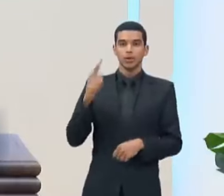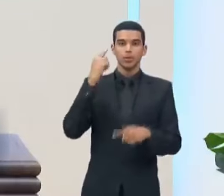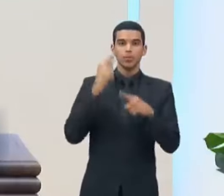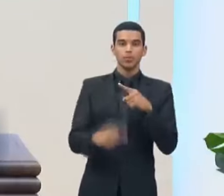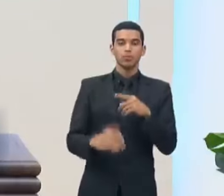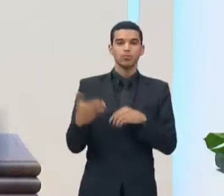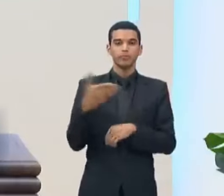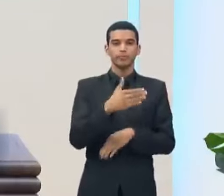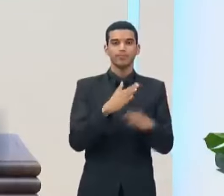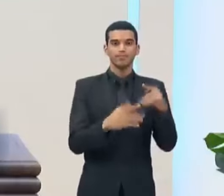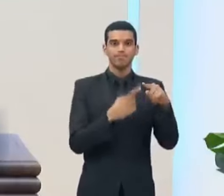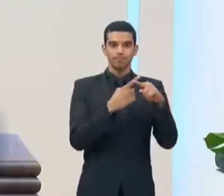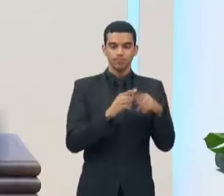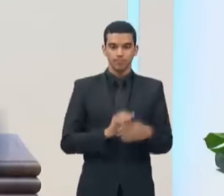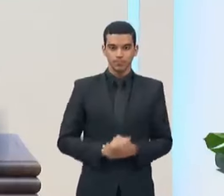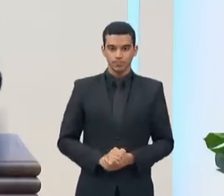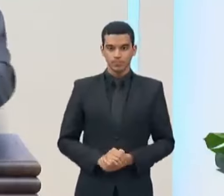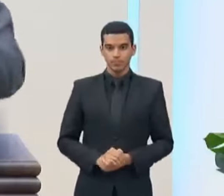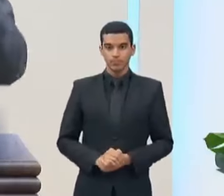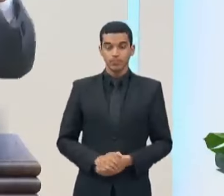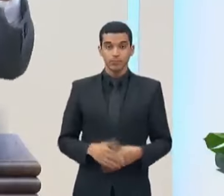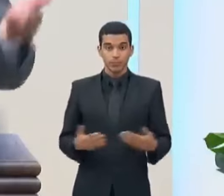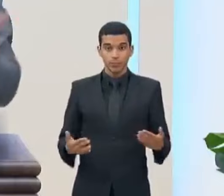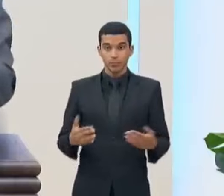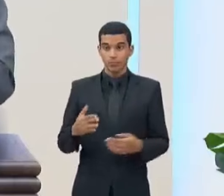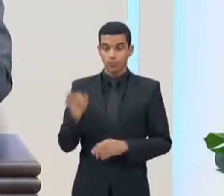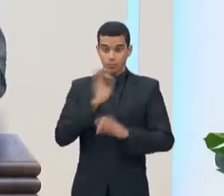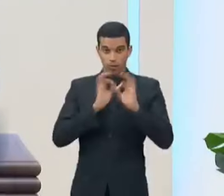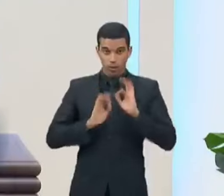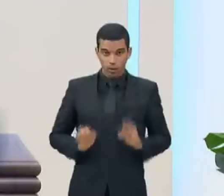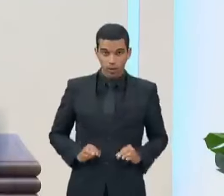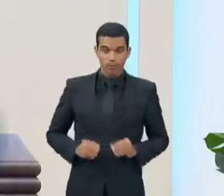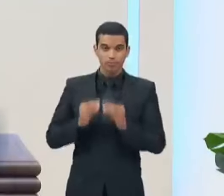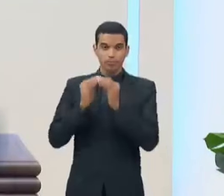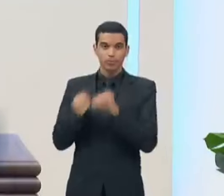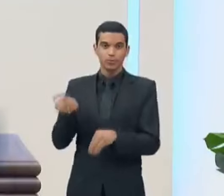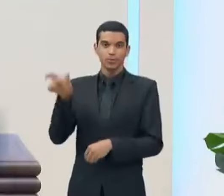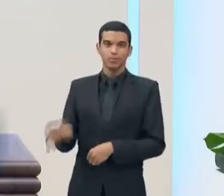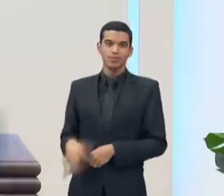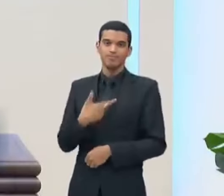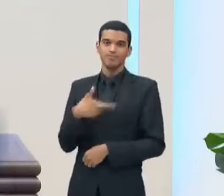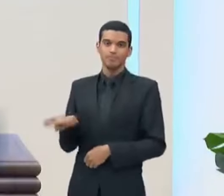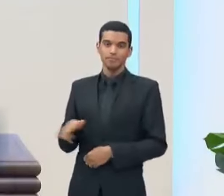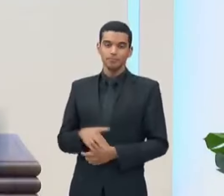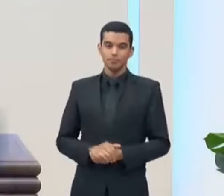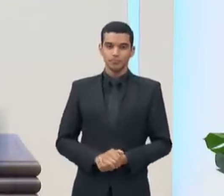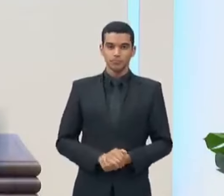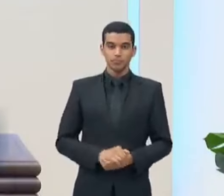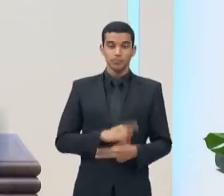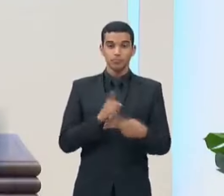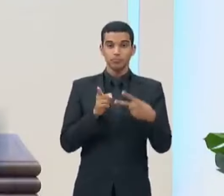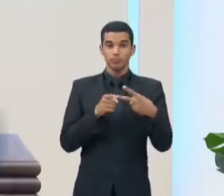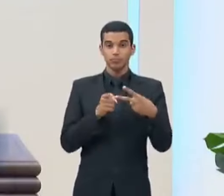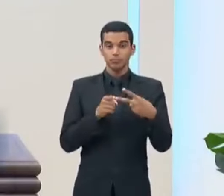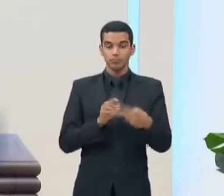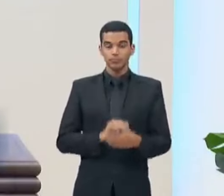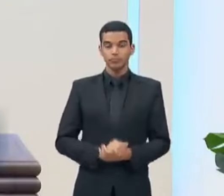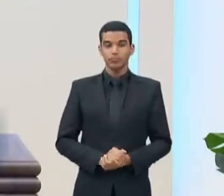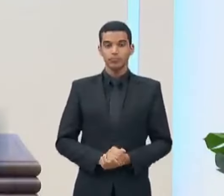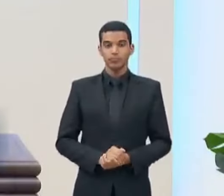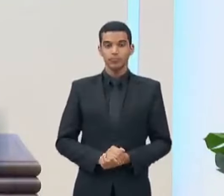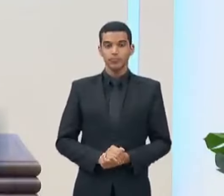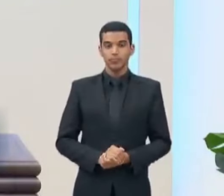do Senhor. Então a lepra destruía o homem religiosamente. Segundo lugar, a